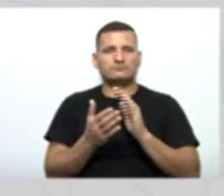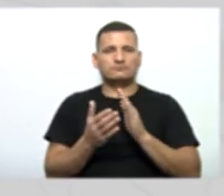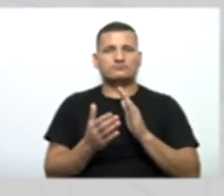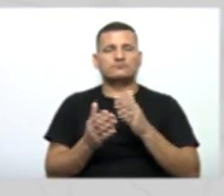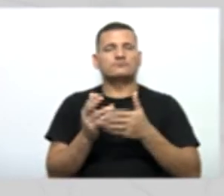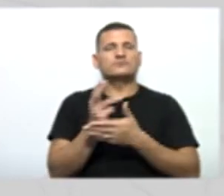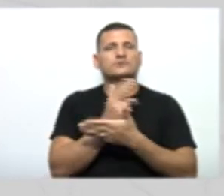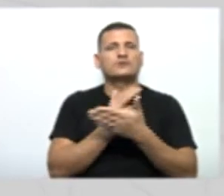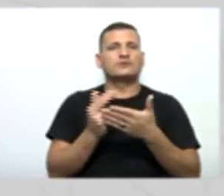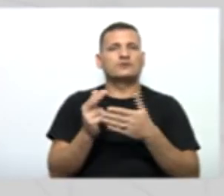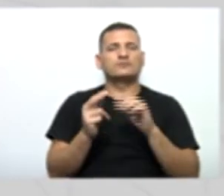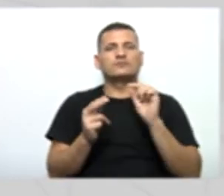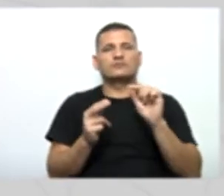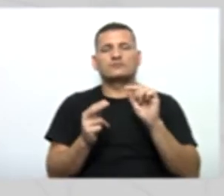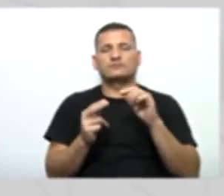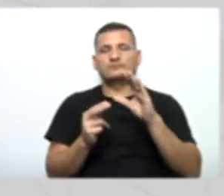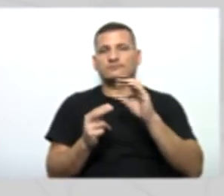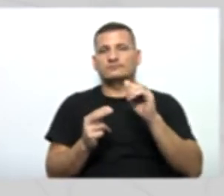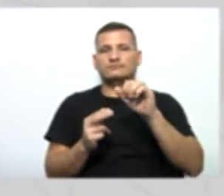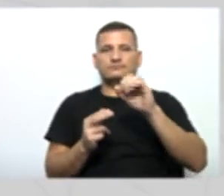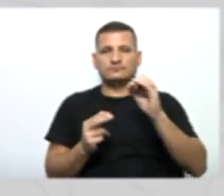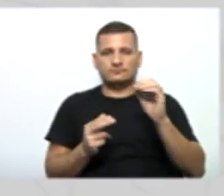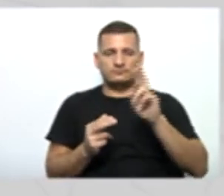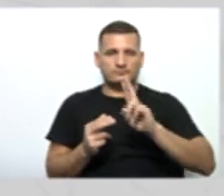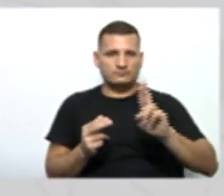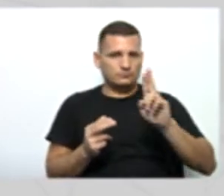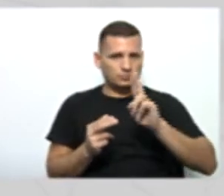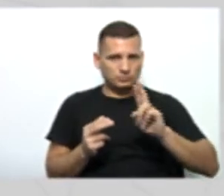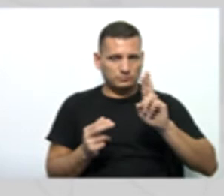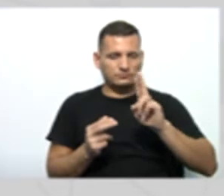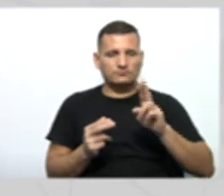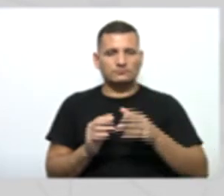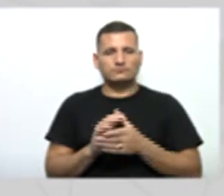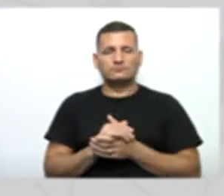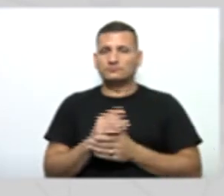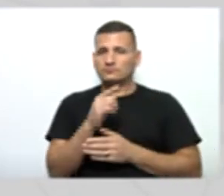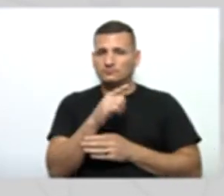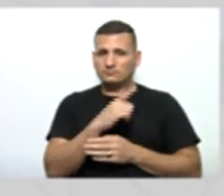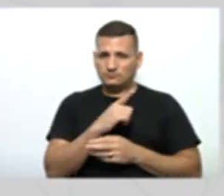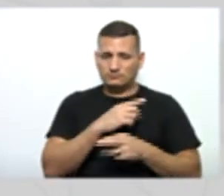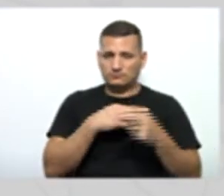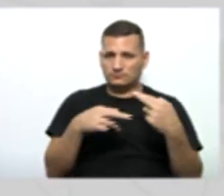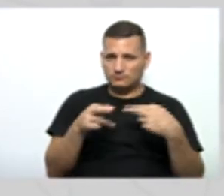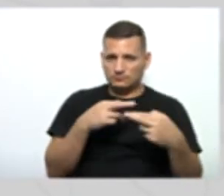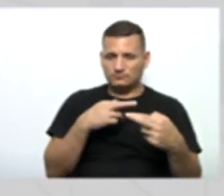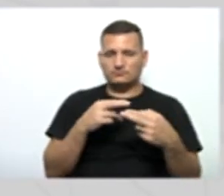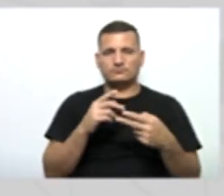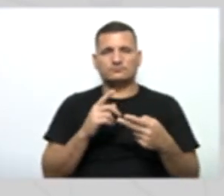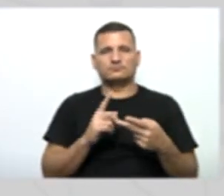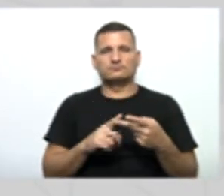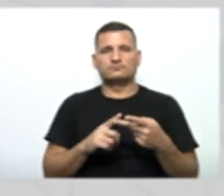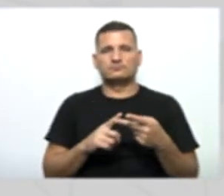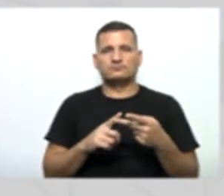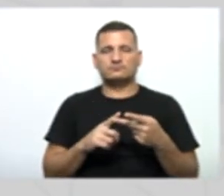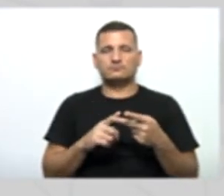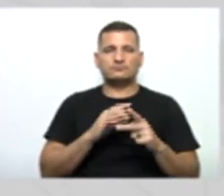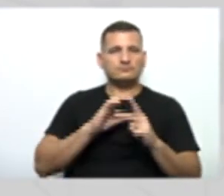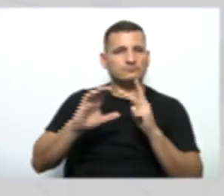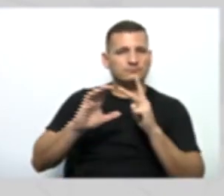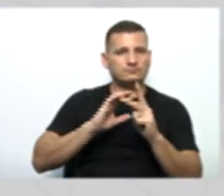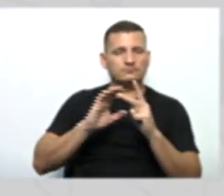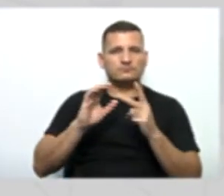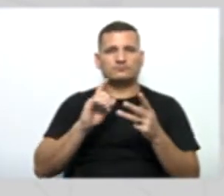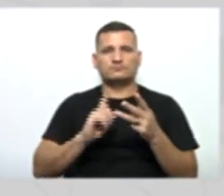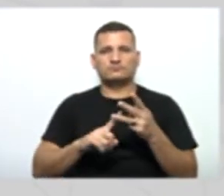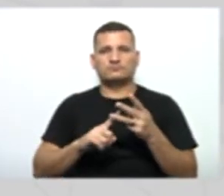quê? De caso de uso. Então assim, ó, lá você tem relacionamento, lá você tem uma associação, lá você